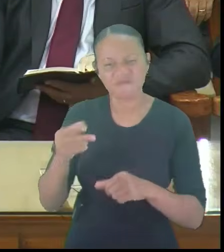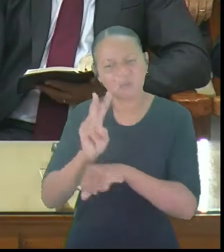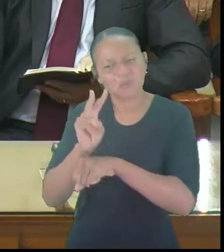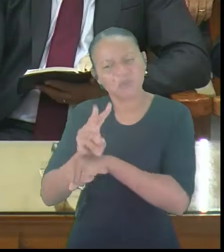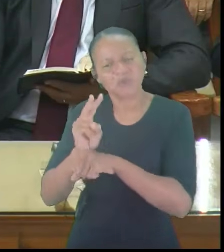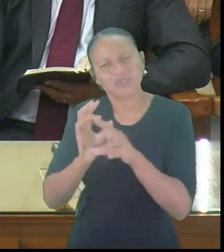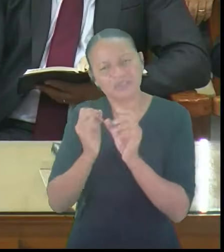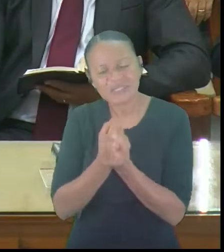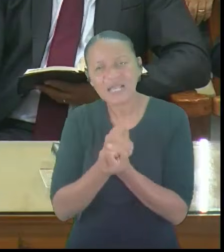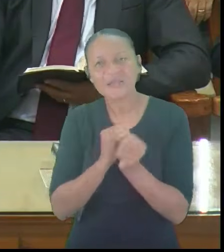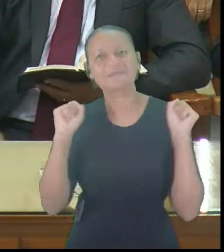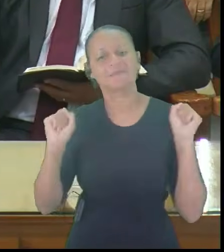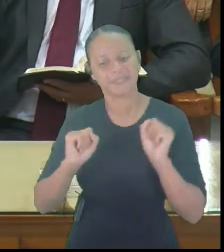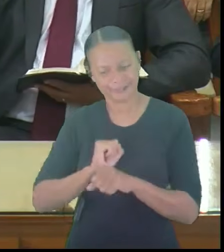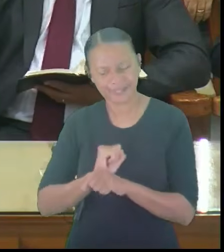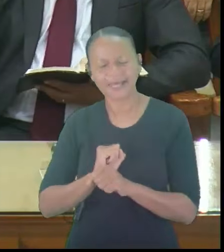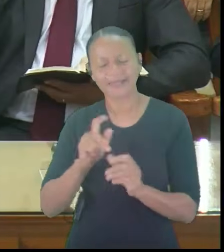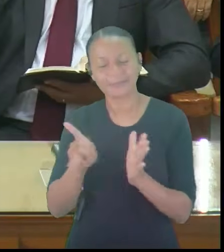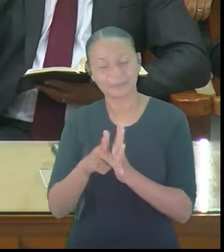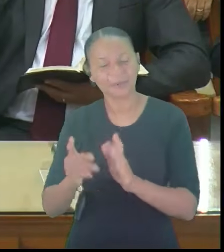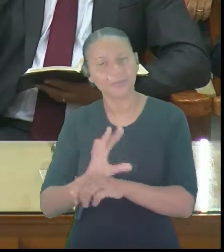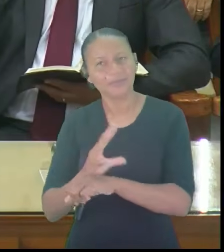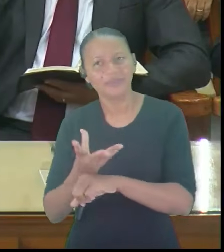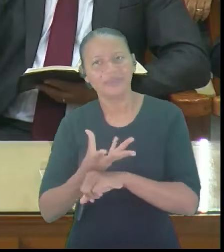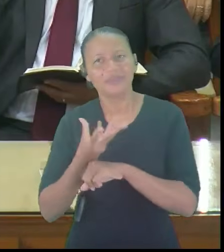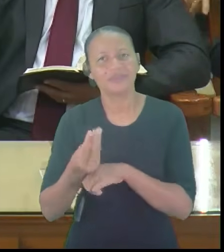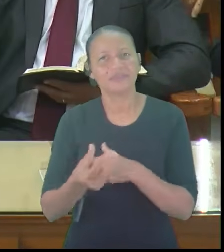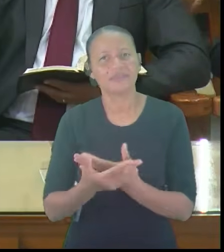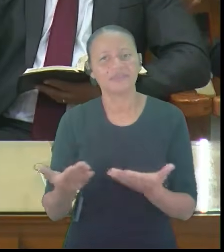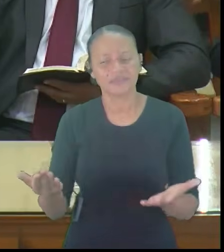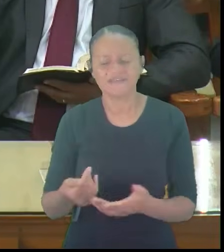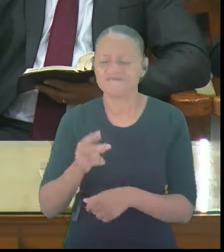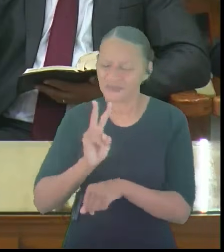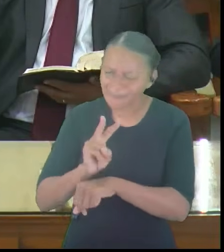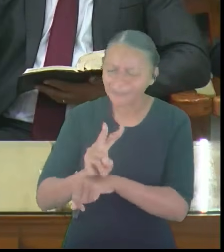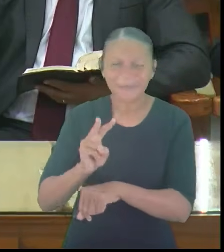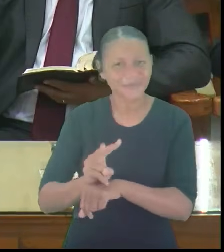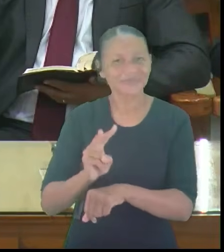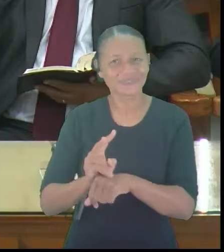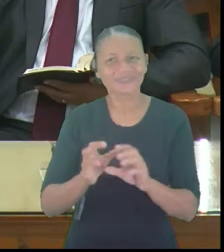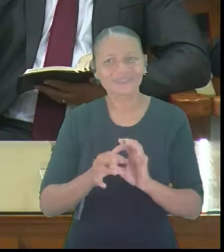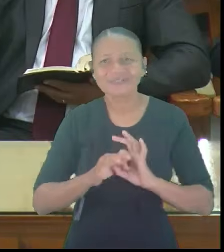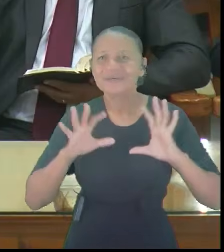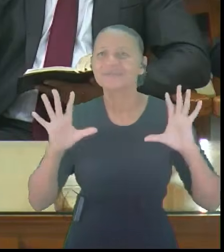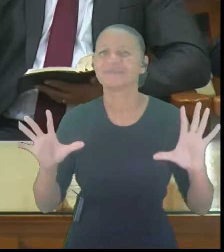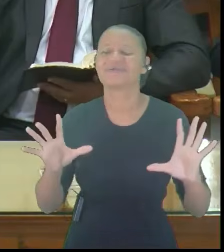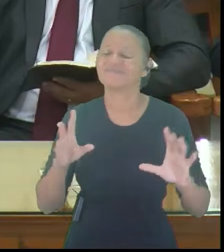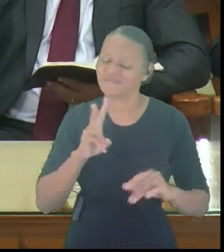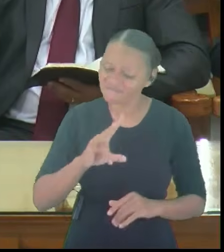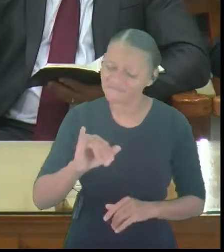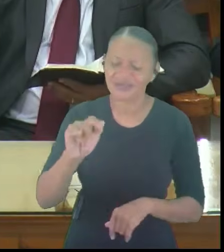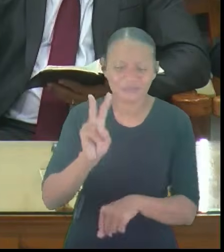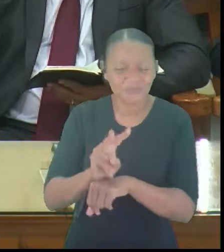igreja. Aleluia, glória a Jesus. Ele é quem vai preservar. Ele é quem vai preservar.